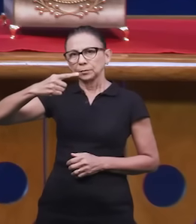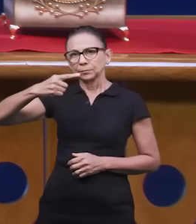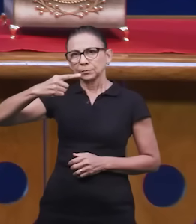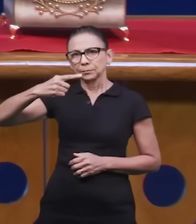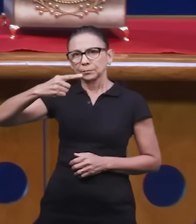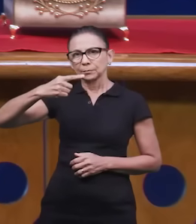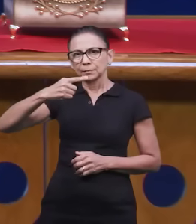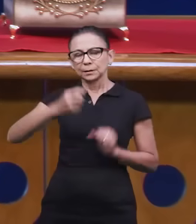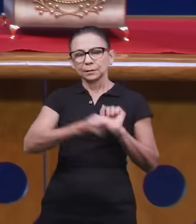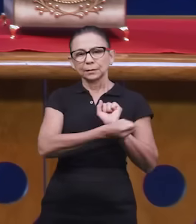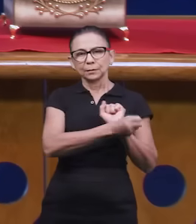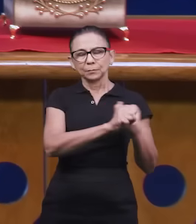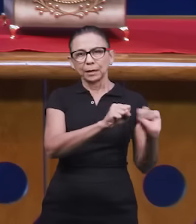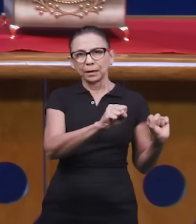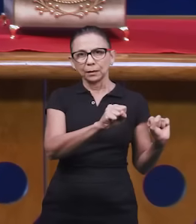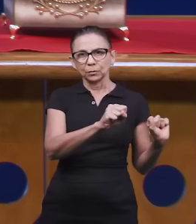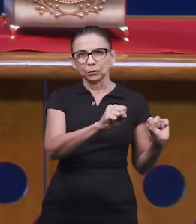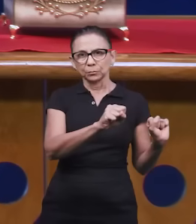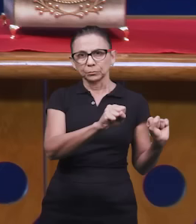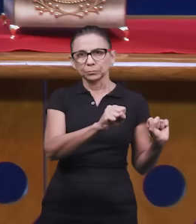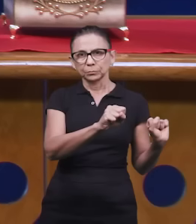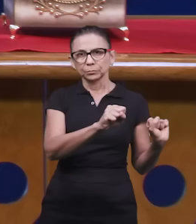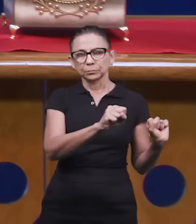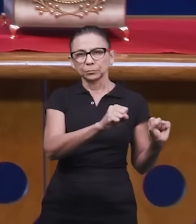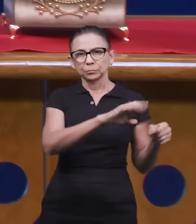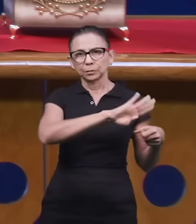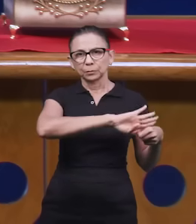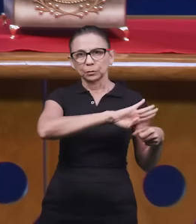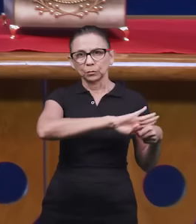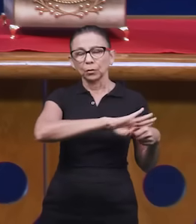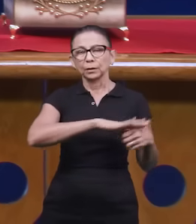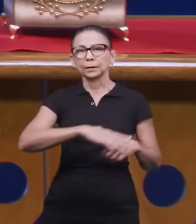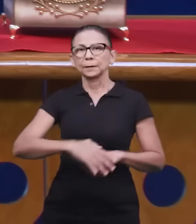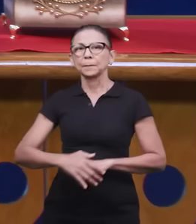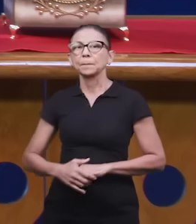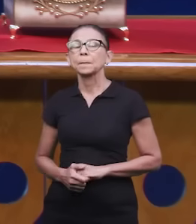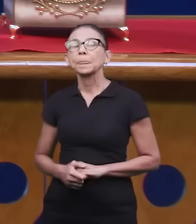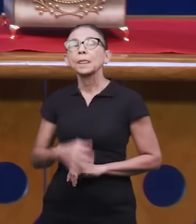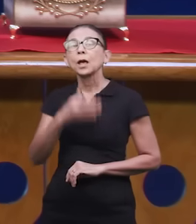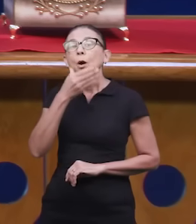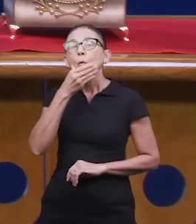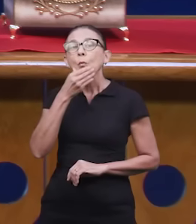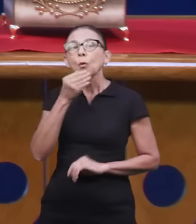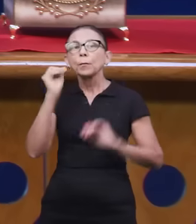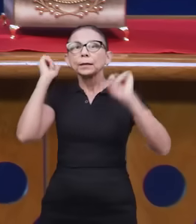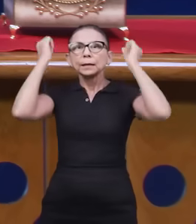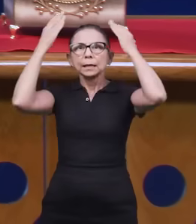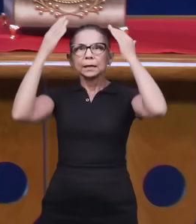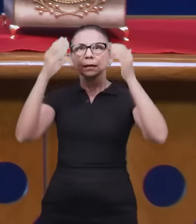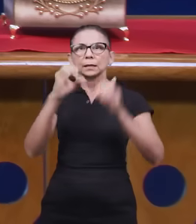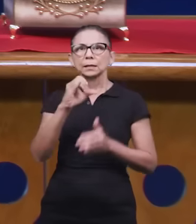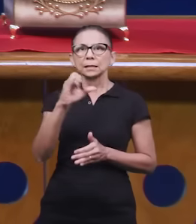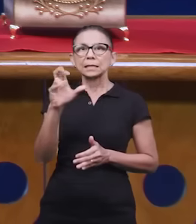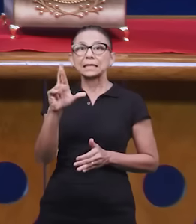para falar desta ordem. Esta ordem para a saída do cativeiro foi dada pelo rei